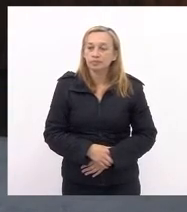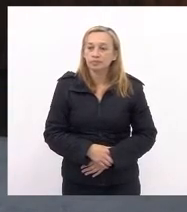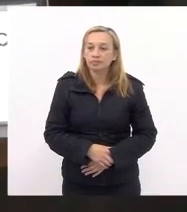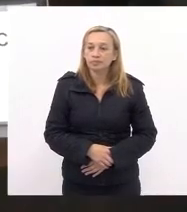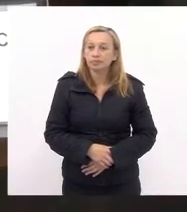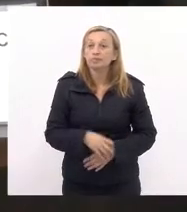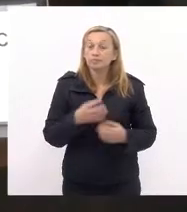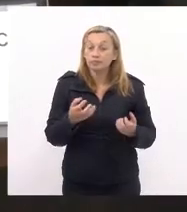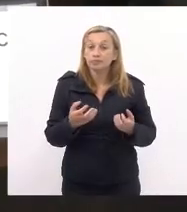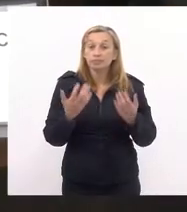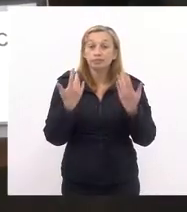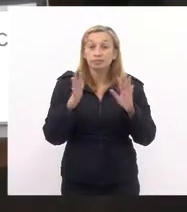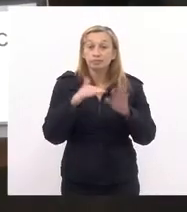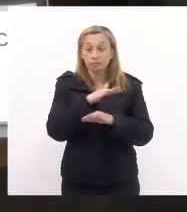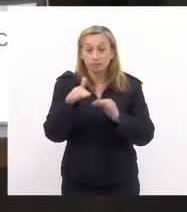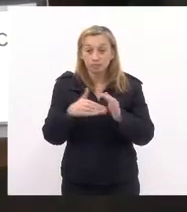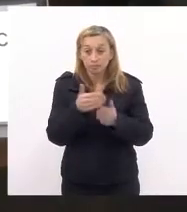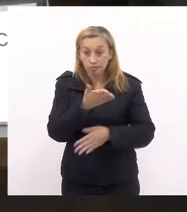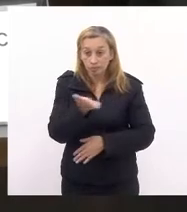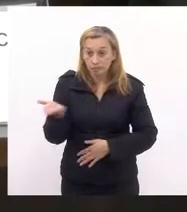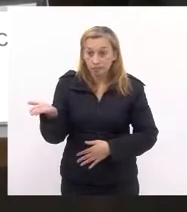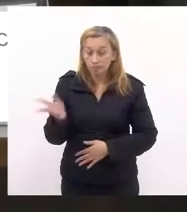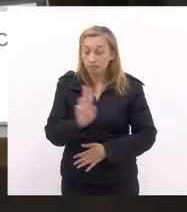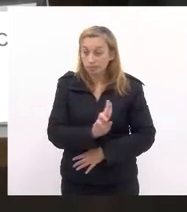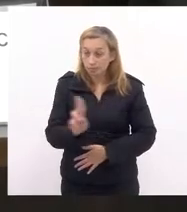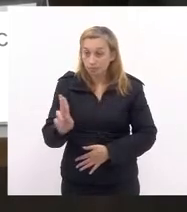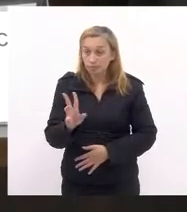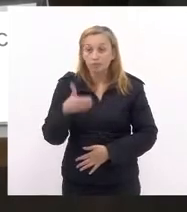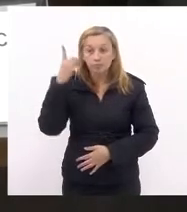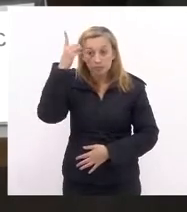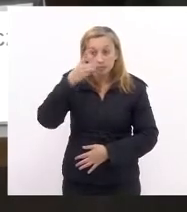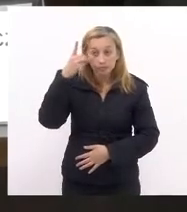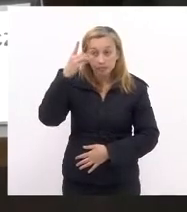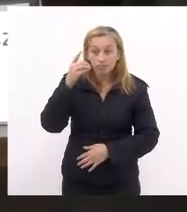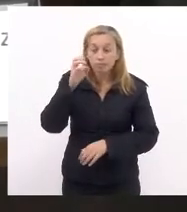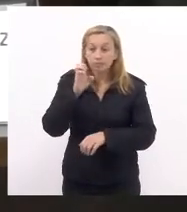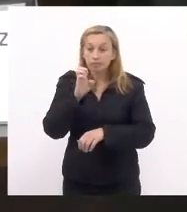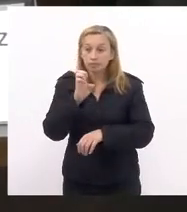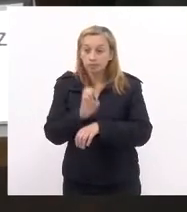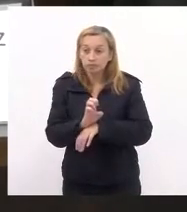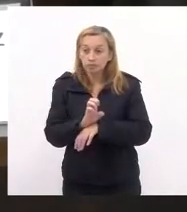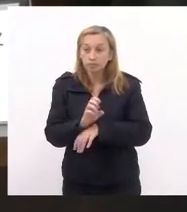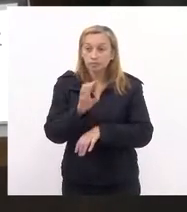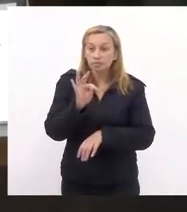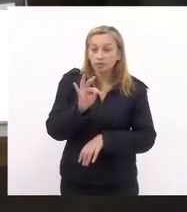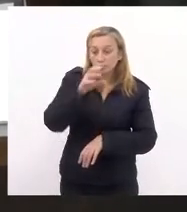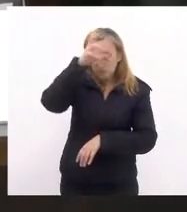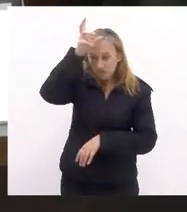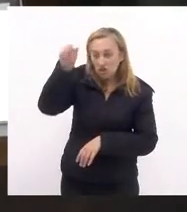Quero saudar toda a mesa, em nome da deputada estadual Tia Ju, uma amiga,